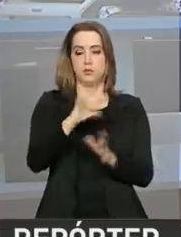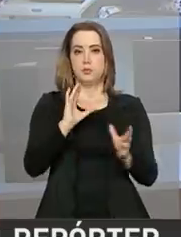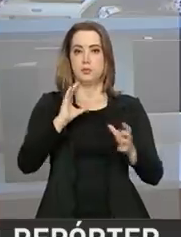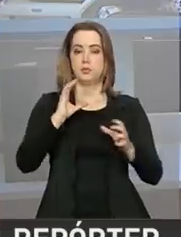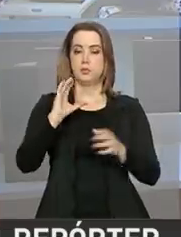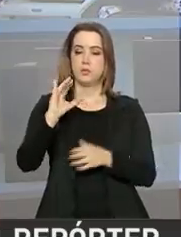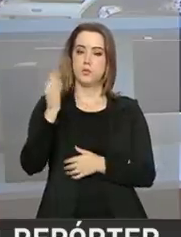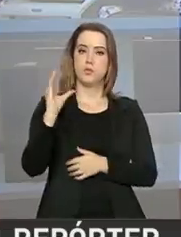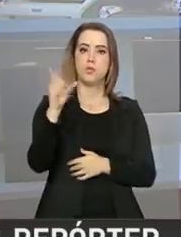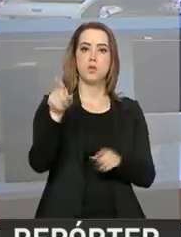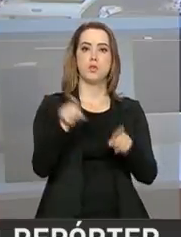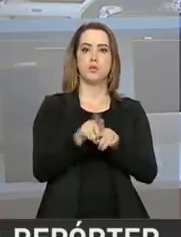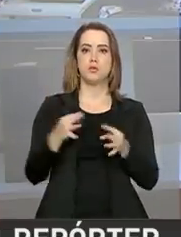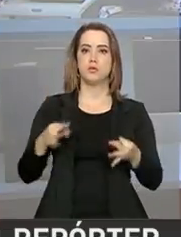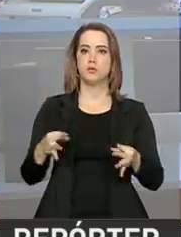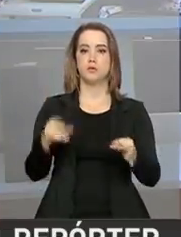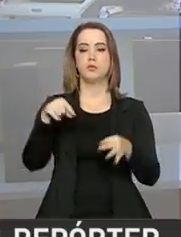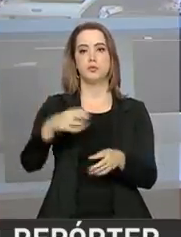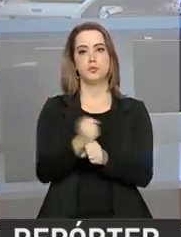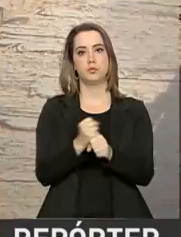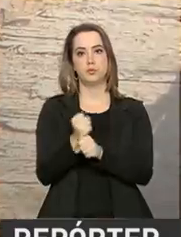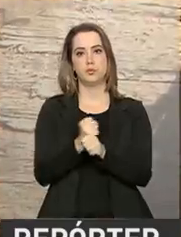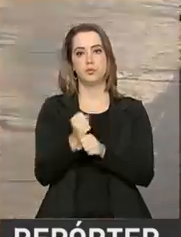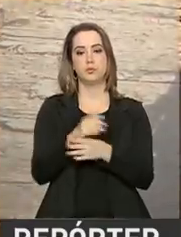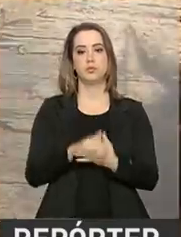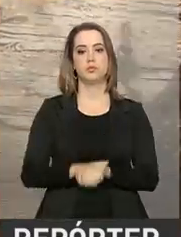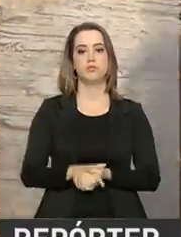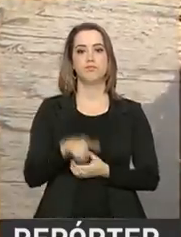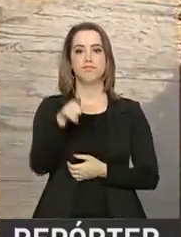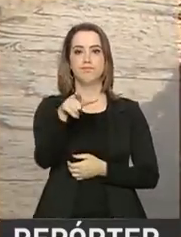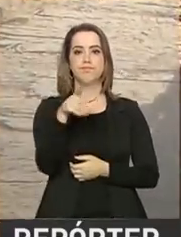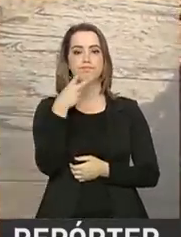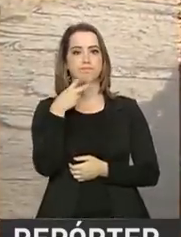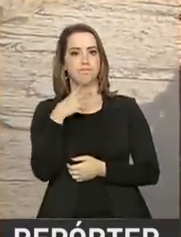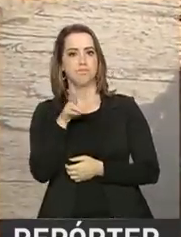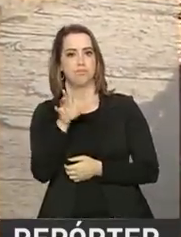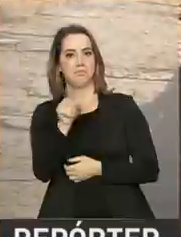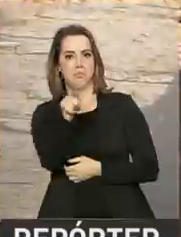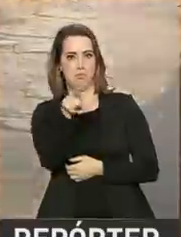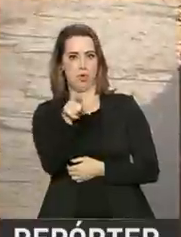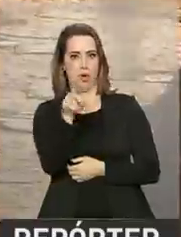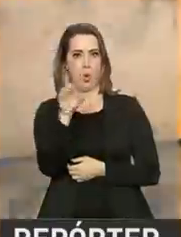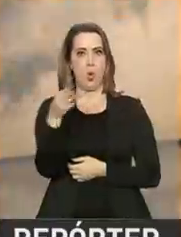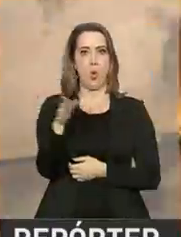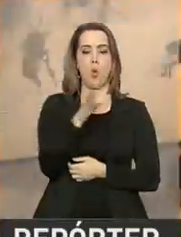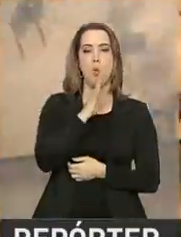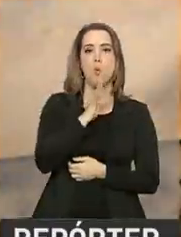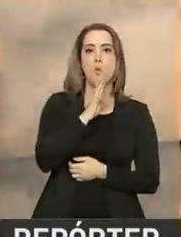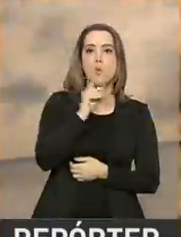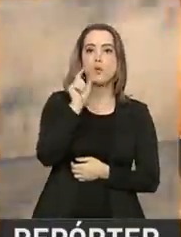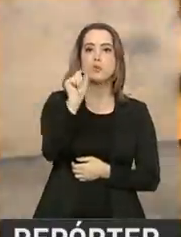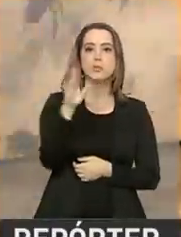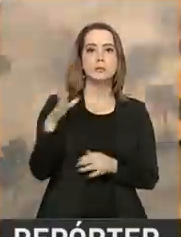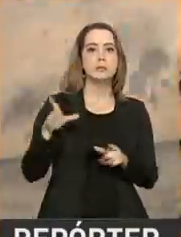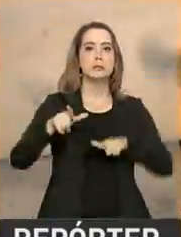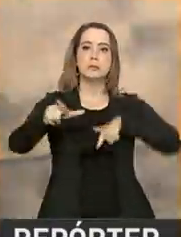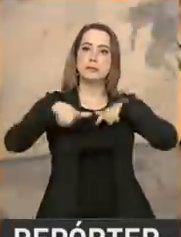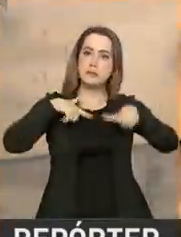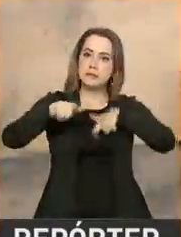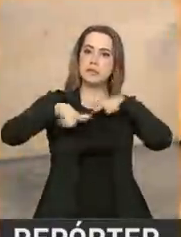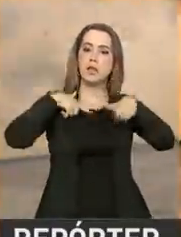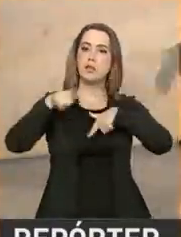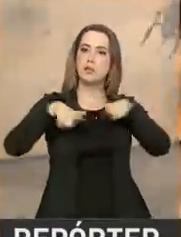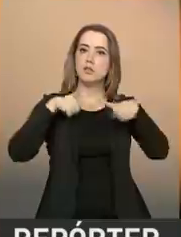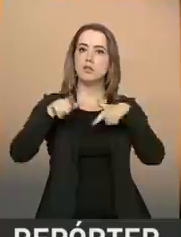Ciência e Tecnologia deste ano não é à toa que elas são conhecidas como uma das maiores trabalhadoras do